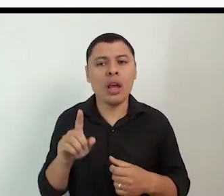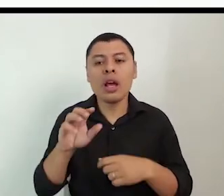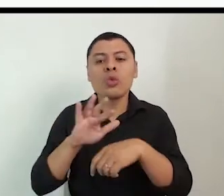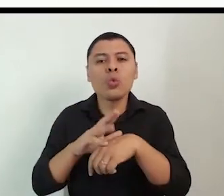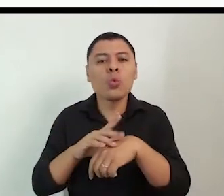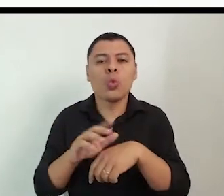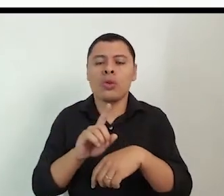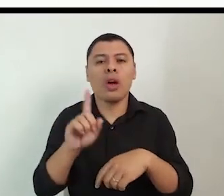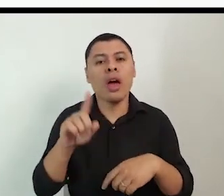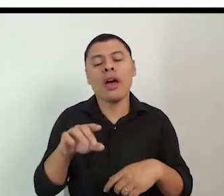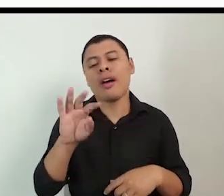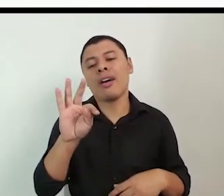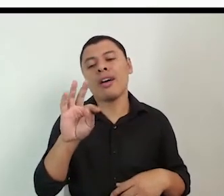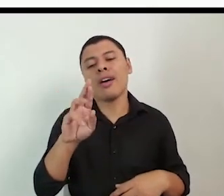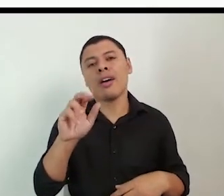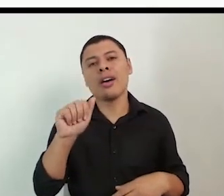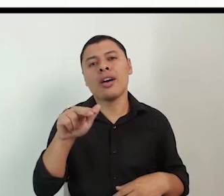existem cura, aliás.